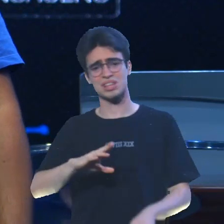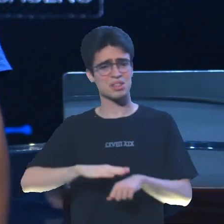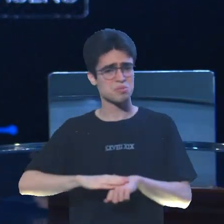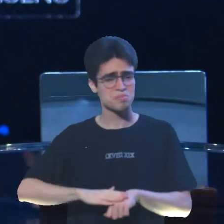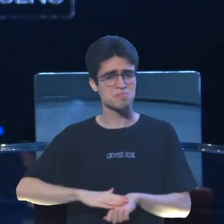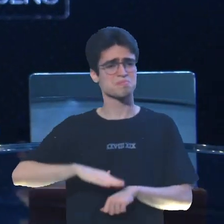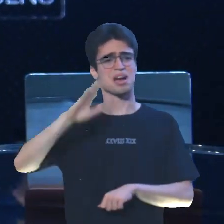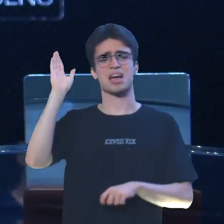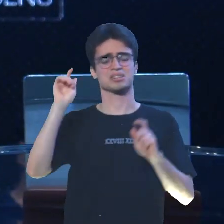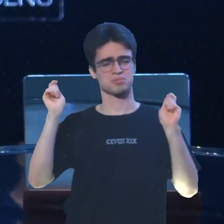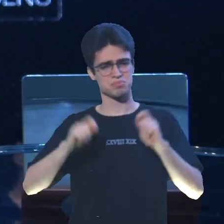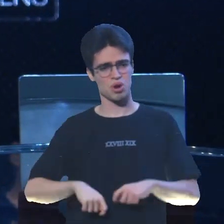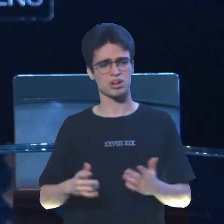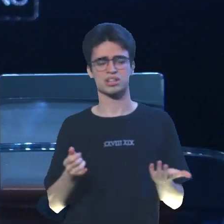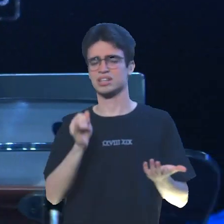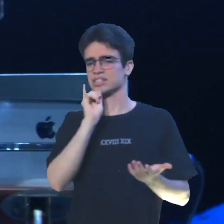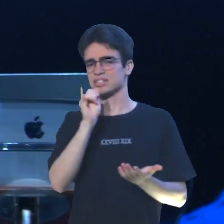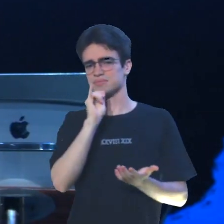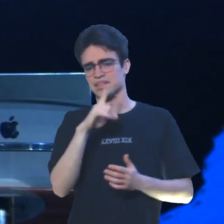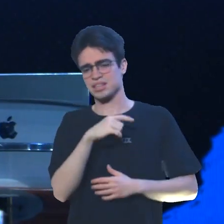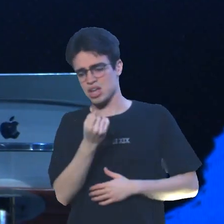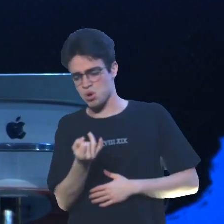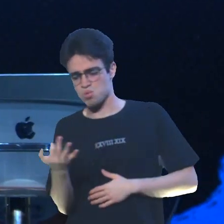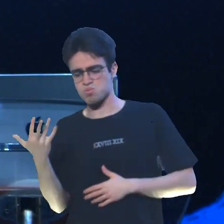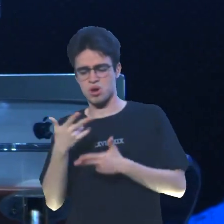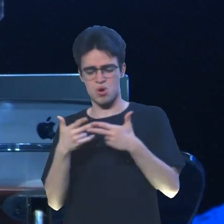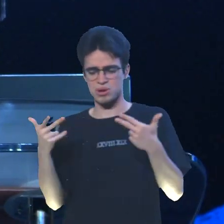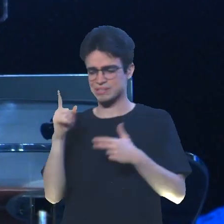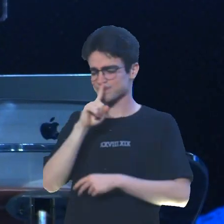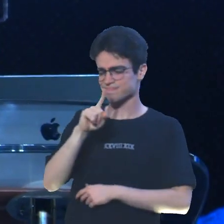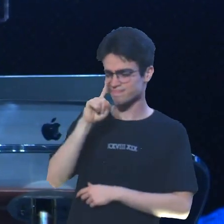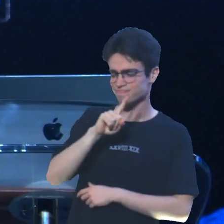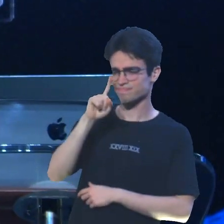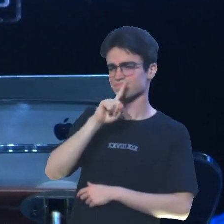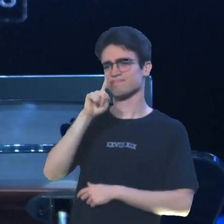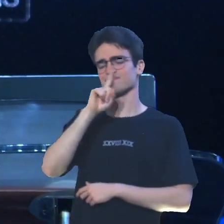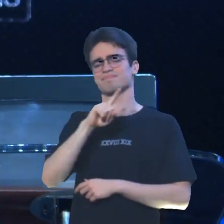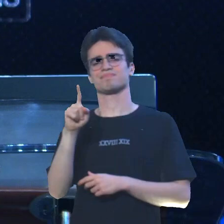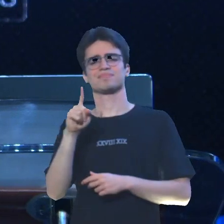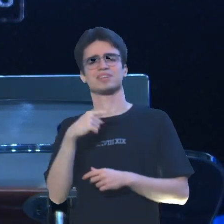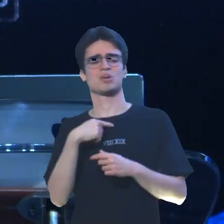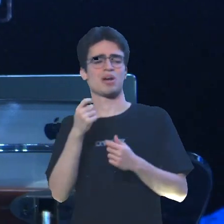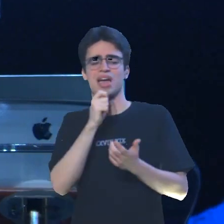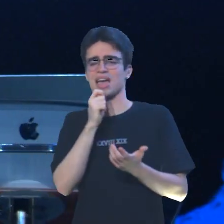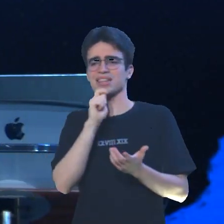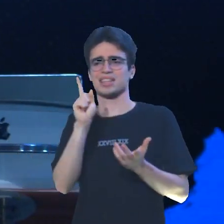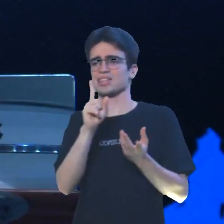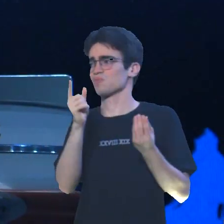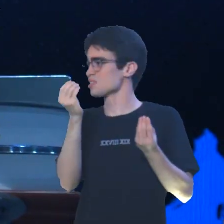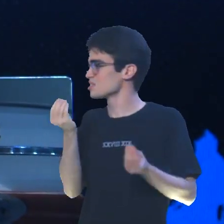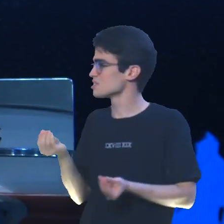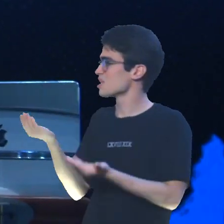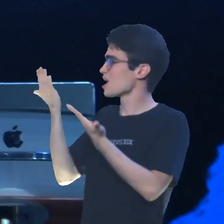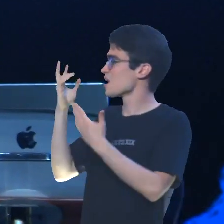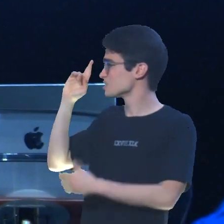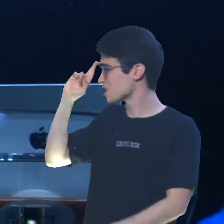Senhor, se existem algumas pontas soltas na sua vida que você não entregou para o Senhor,